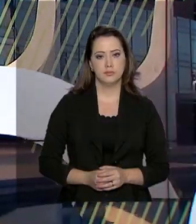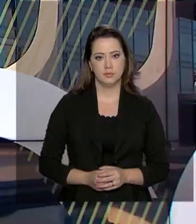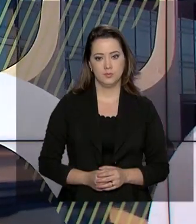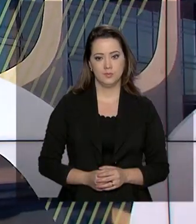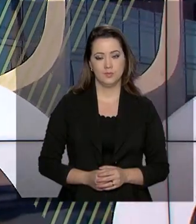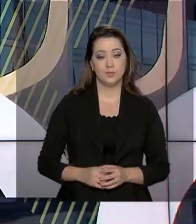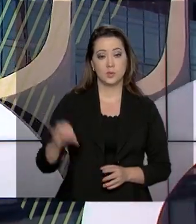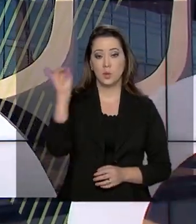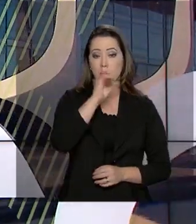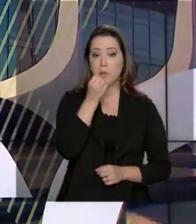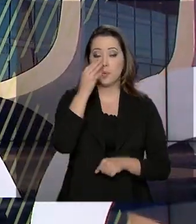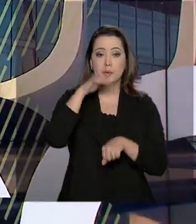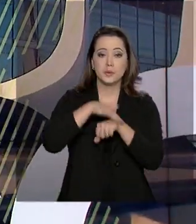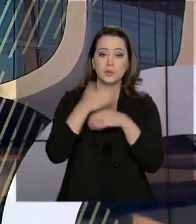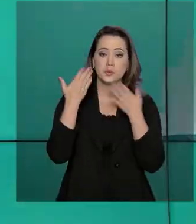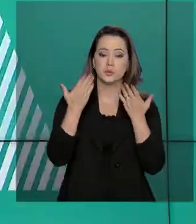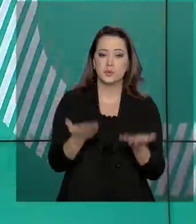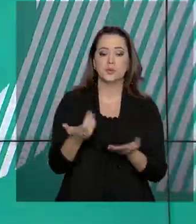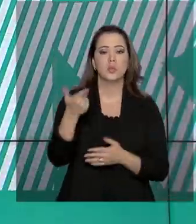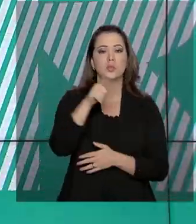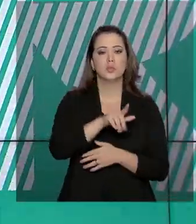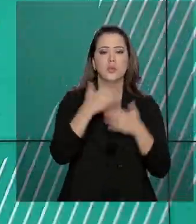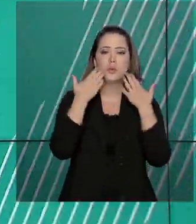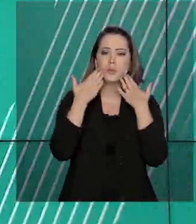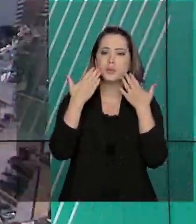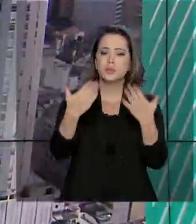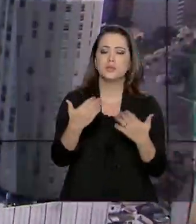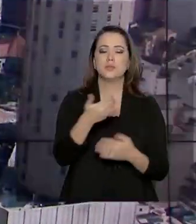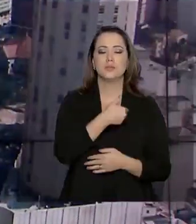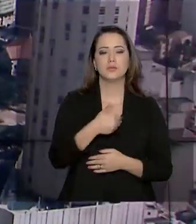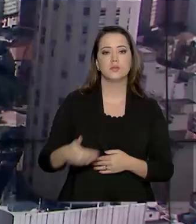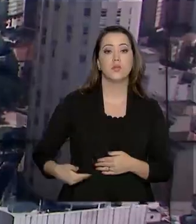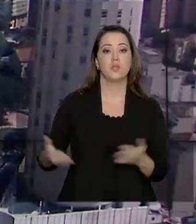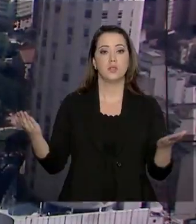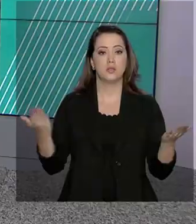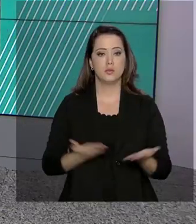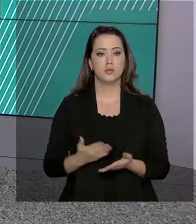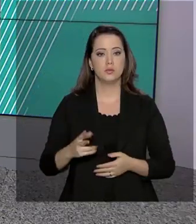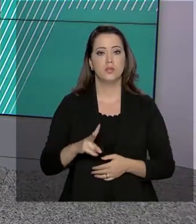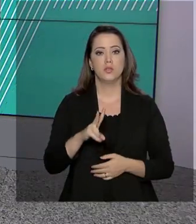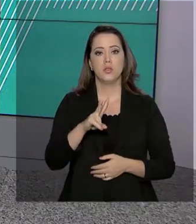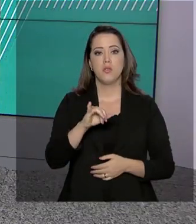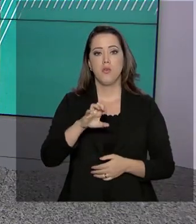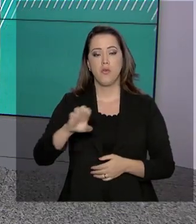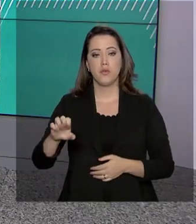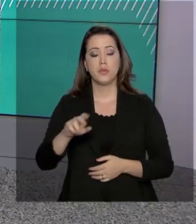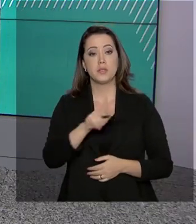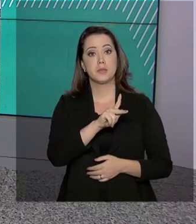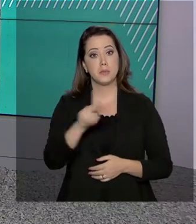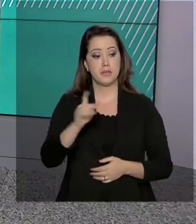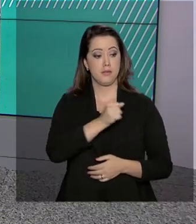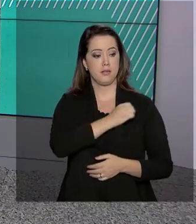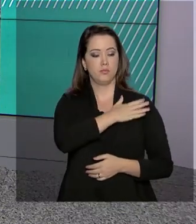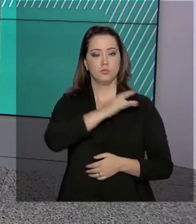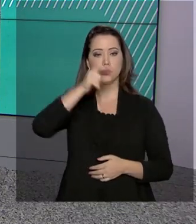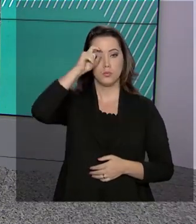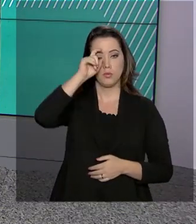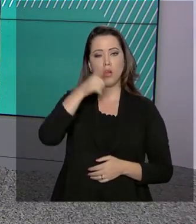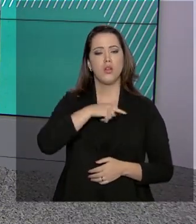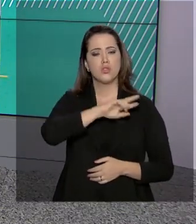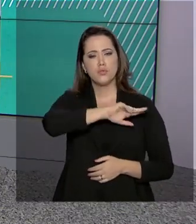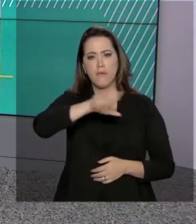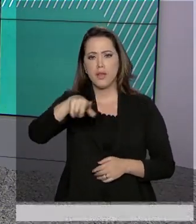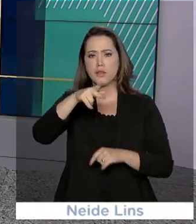olá boa noite pra você no ar mais uma edição do governo agora o vice-presidente hamilton mourão tem